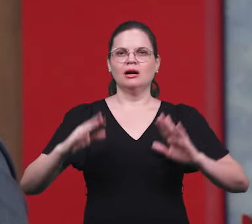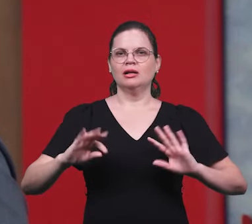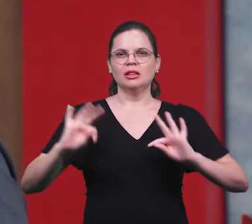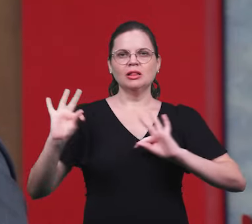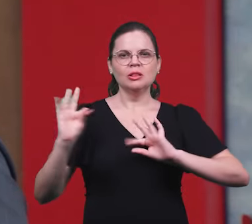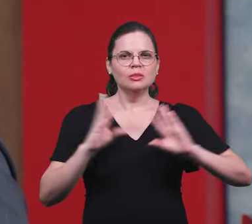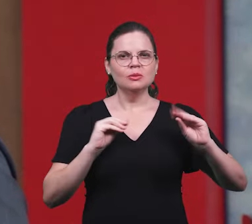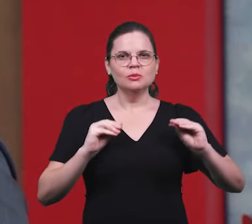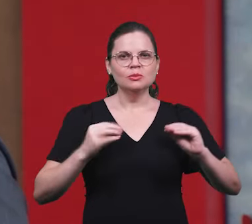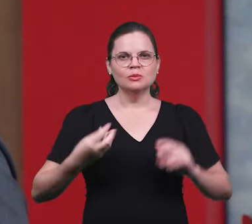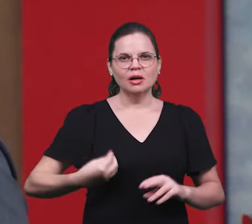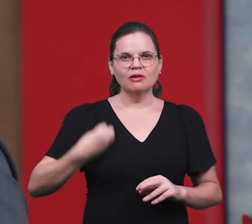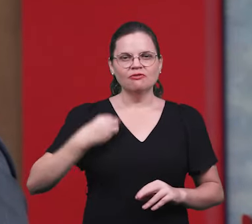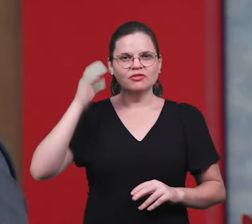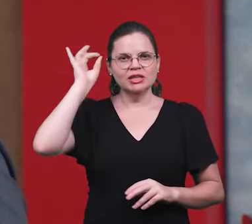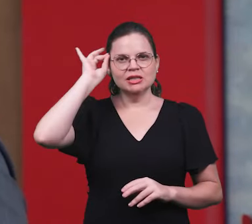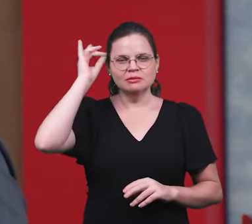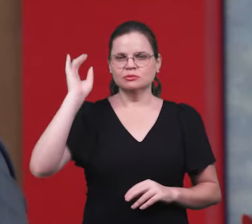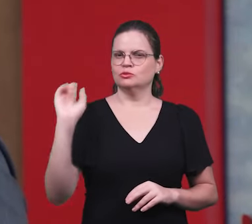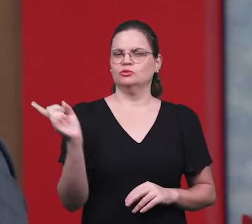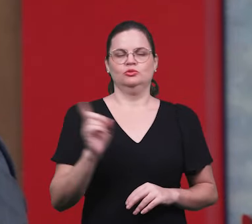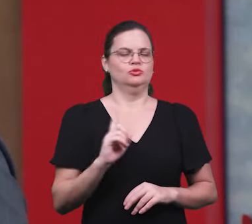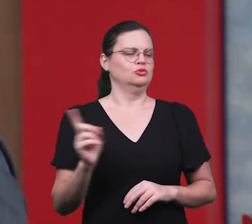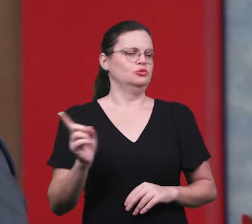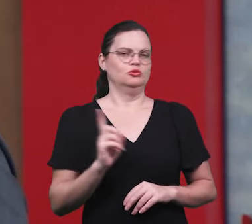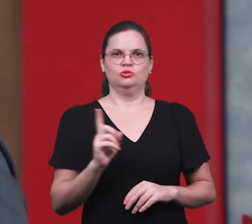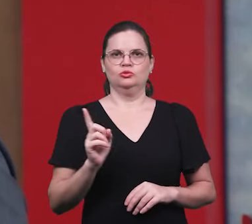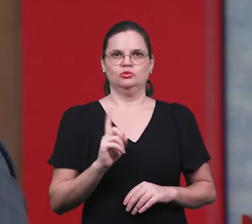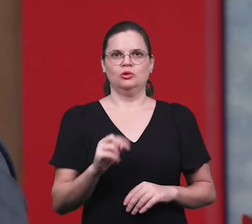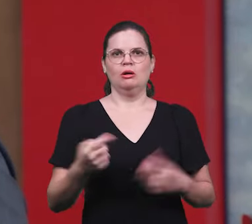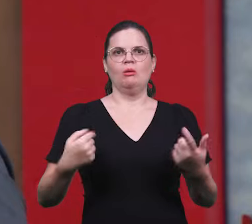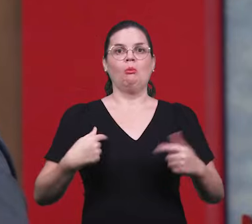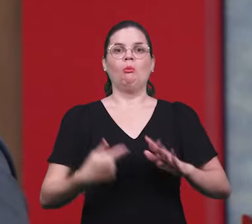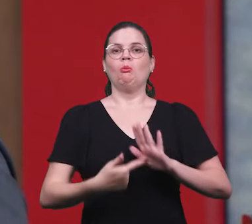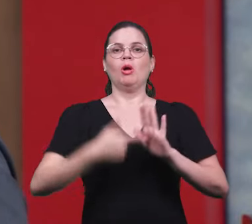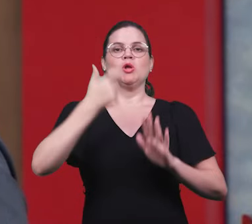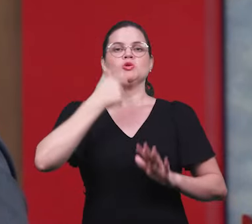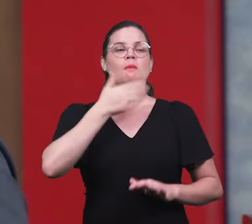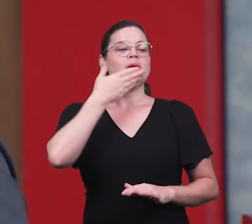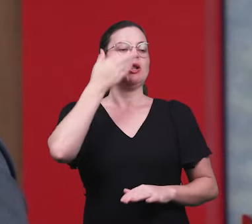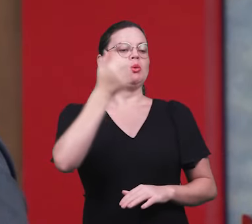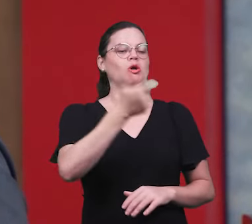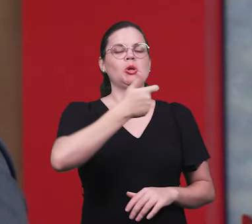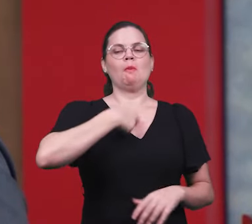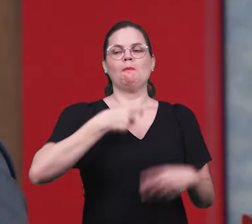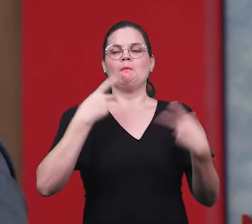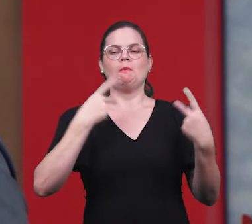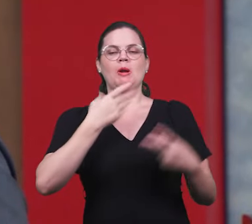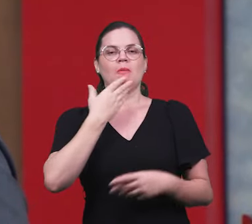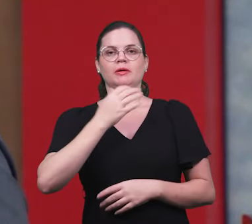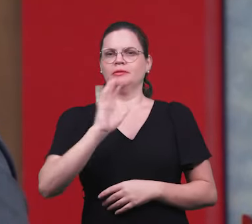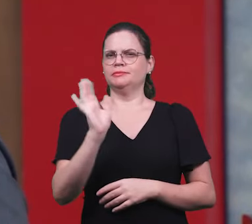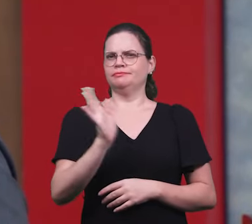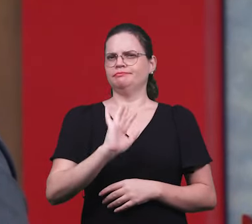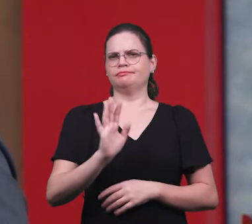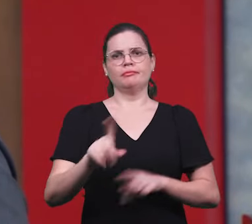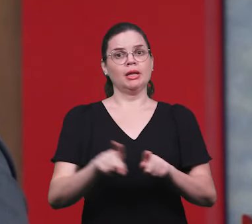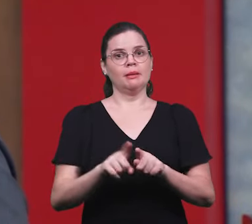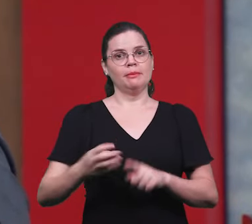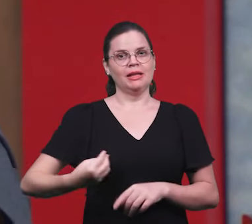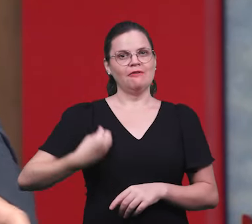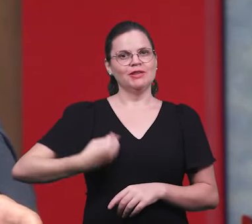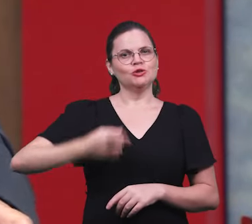de querer parecer que ele é alguma coisa na vida espiritual melhor do que os outros, e nem na vida